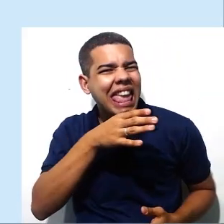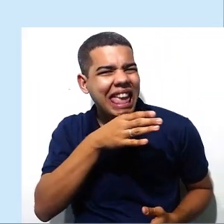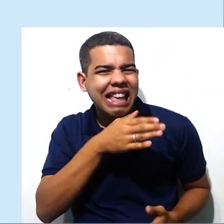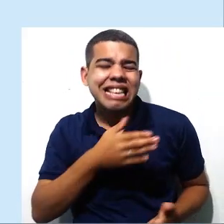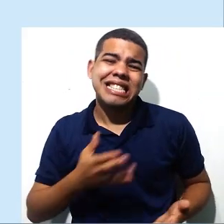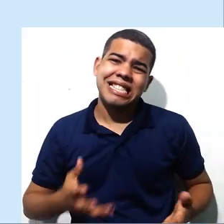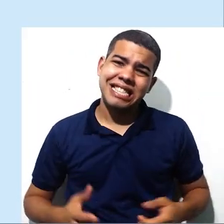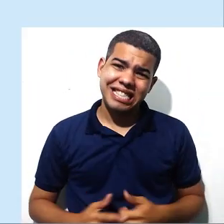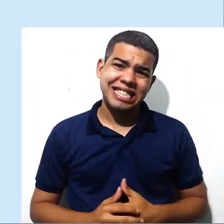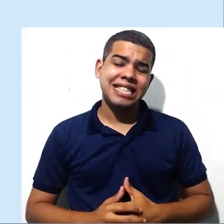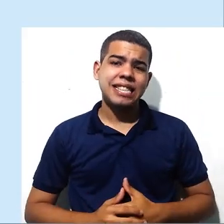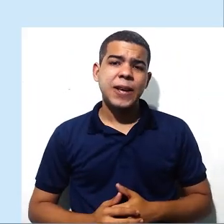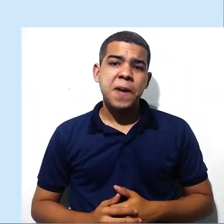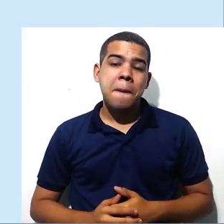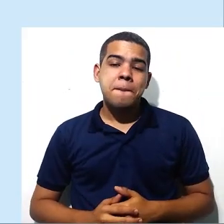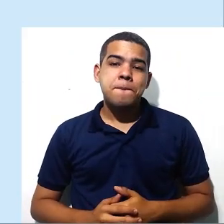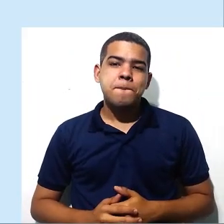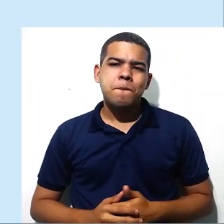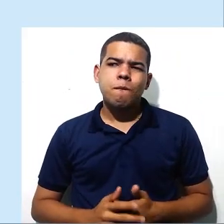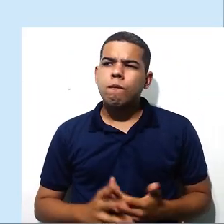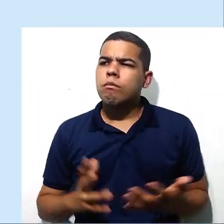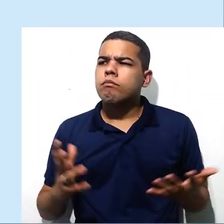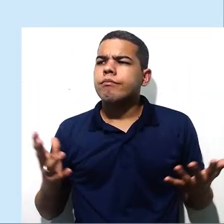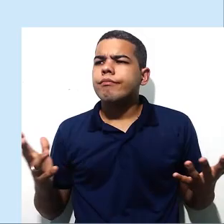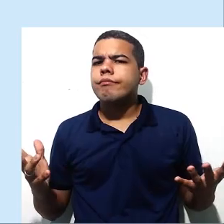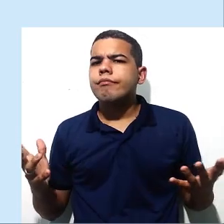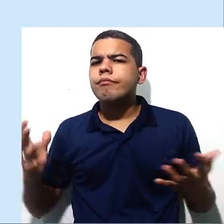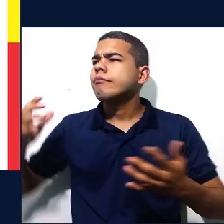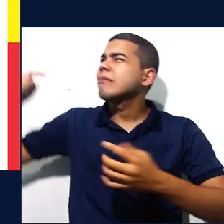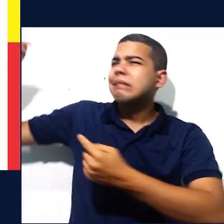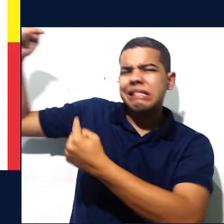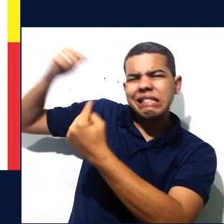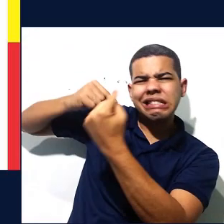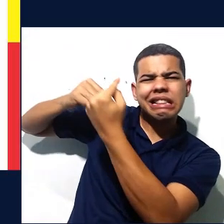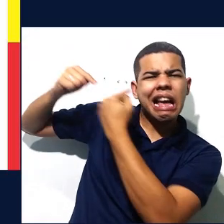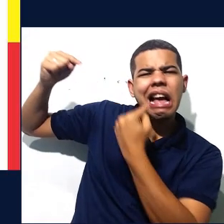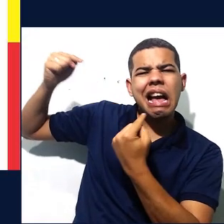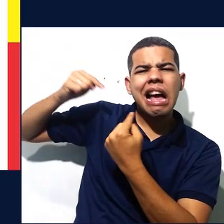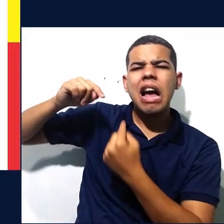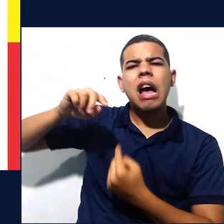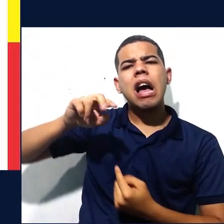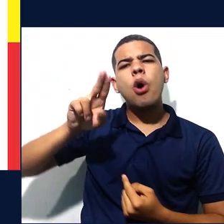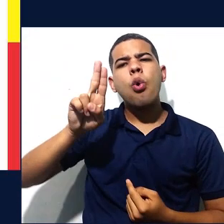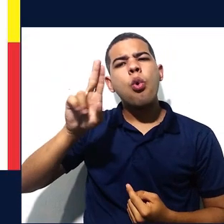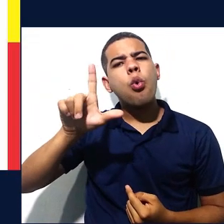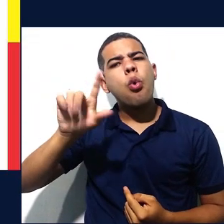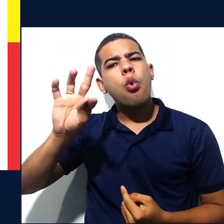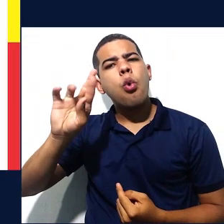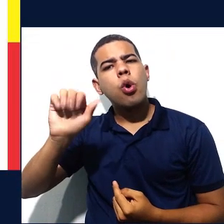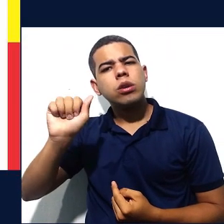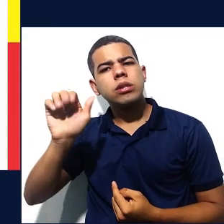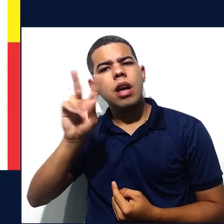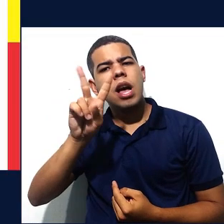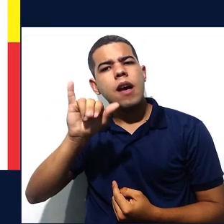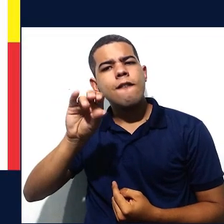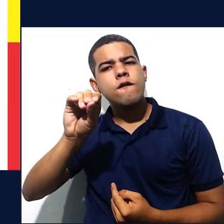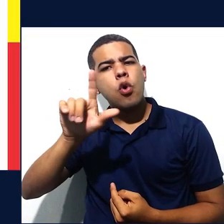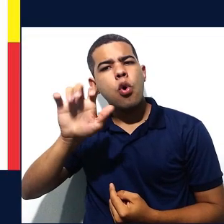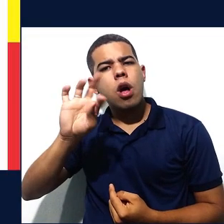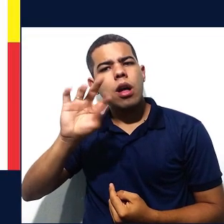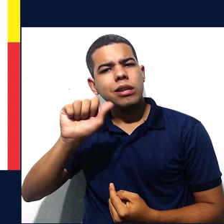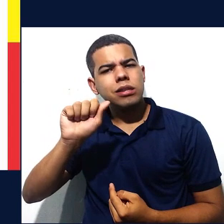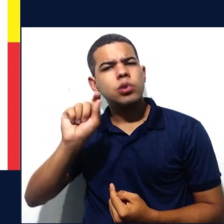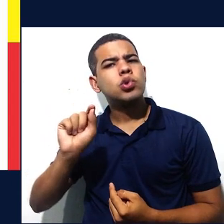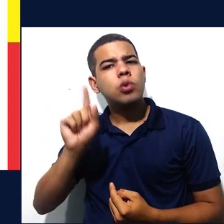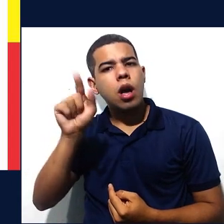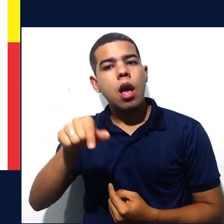E na realidade, o que é que se trata os raios ultravioleta? Apesar da camada de ozônio ela